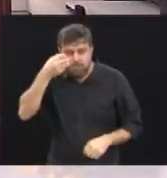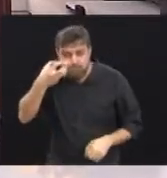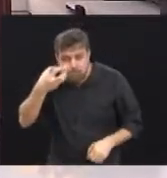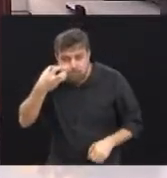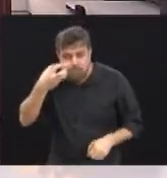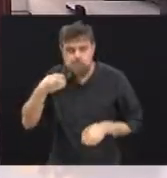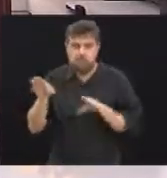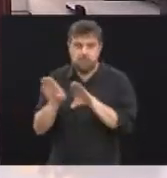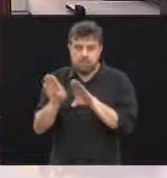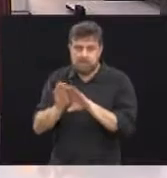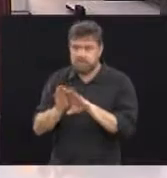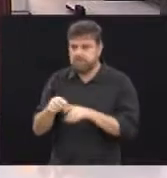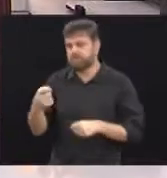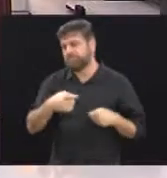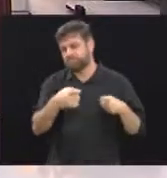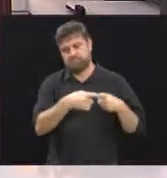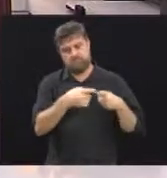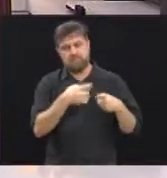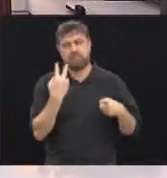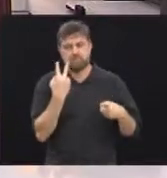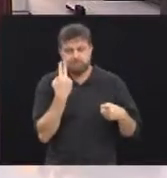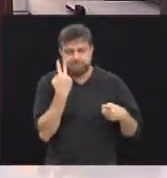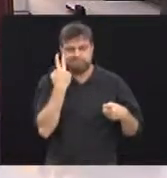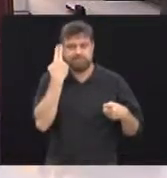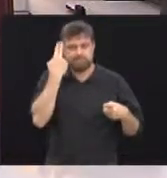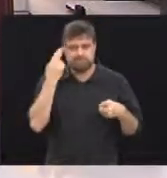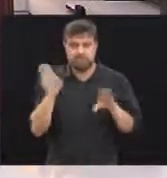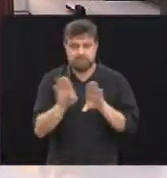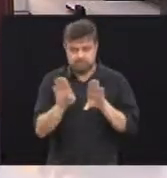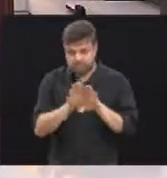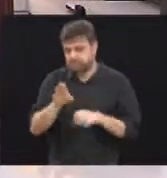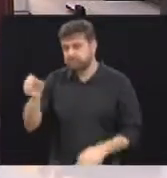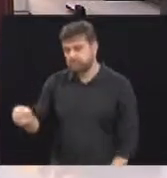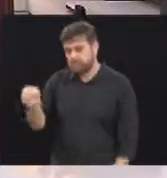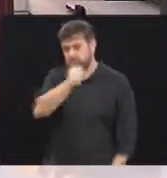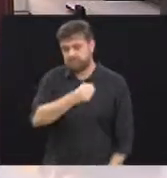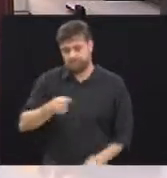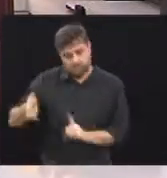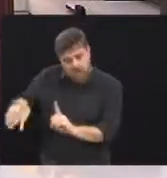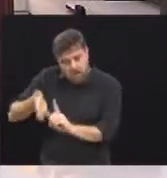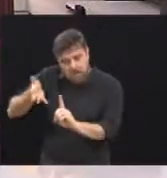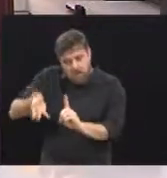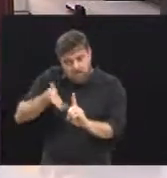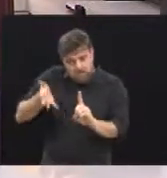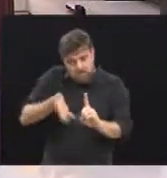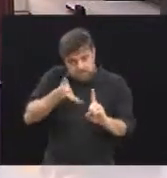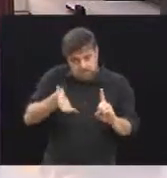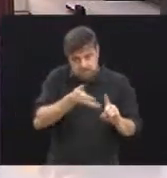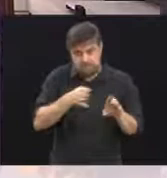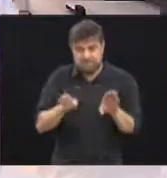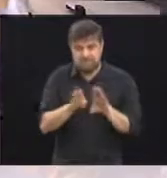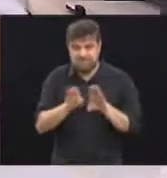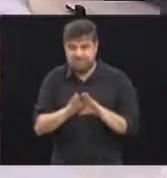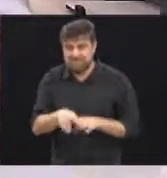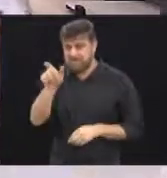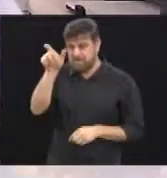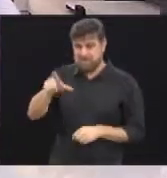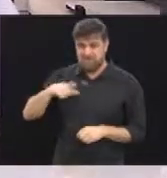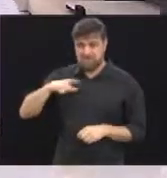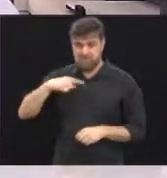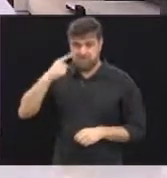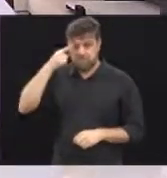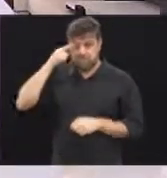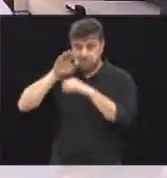gordura, por exemplo, só sai com cirurgia plástica, aí eu costumo já encaminhar. Ou se é uma pitose muito